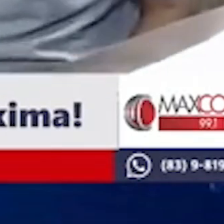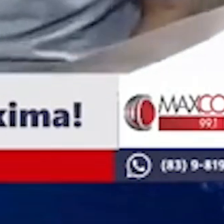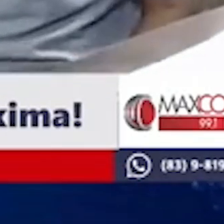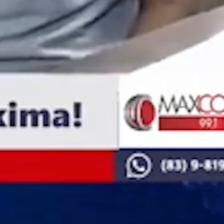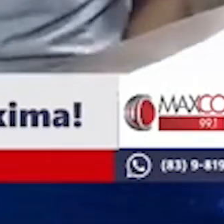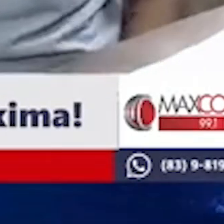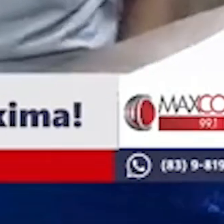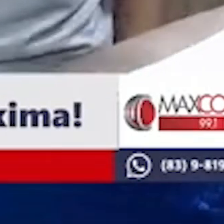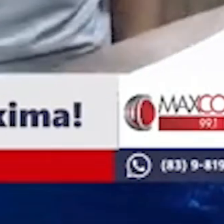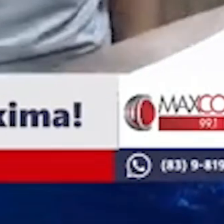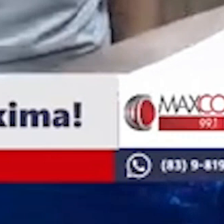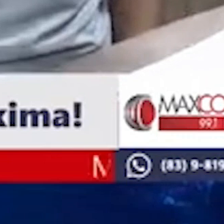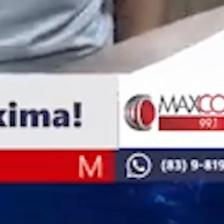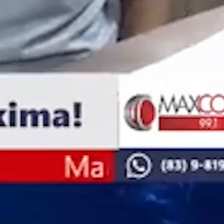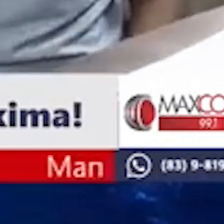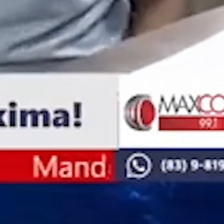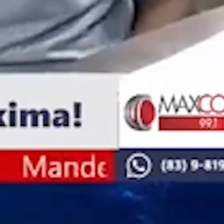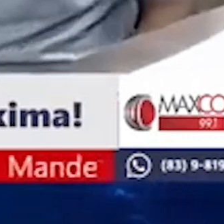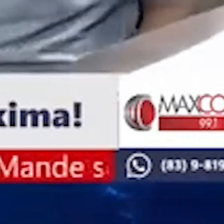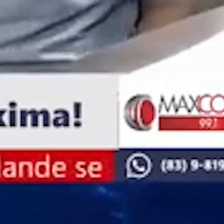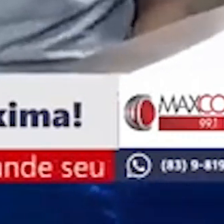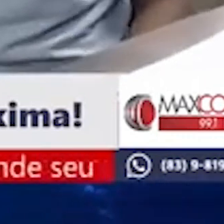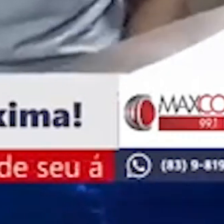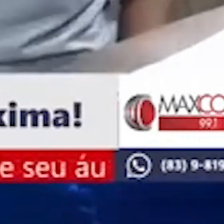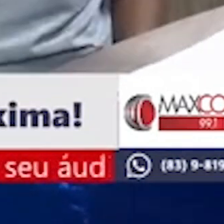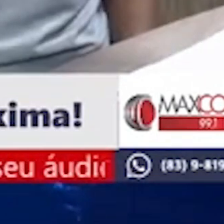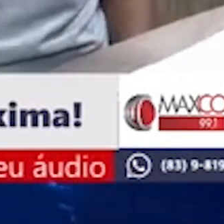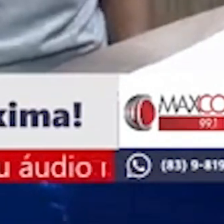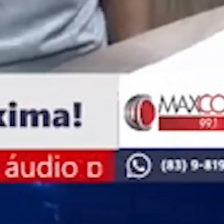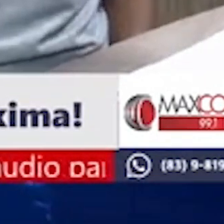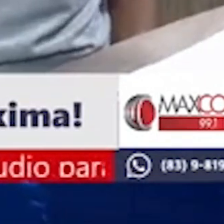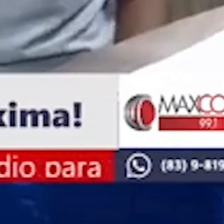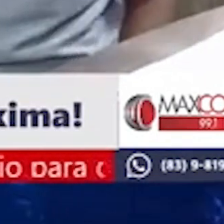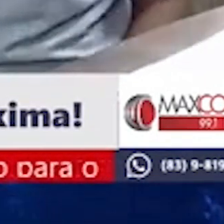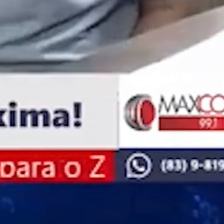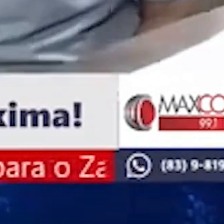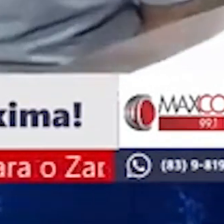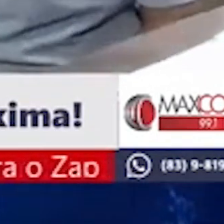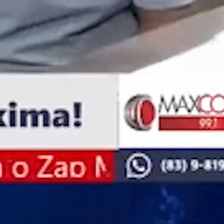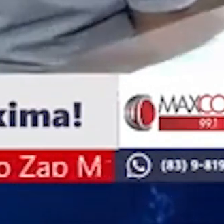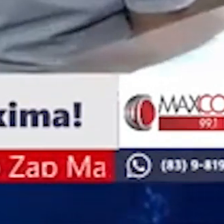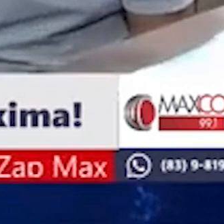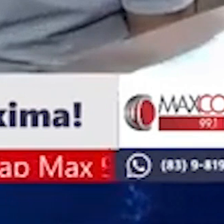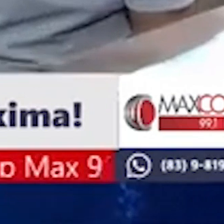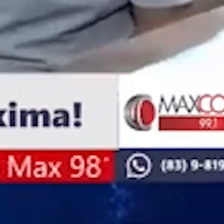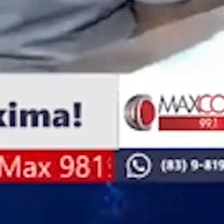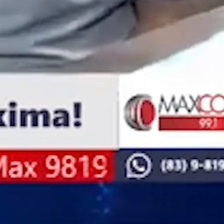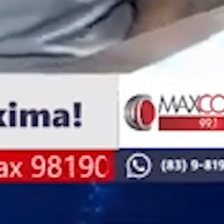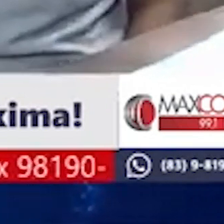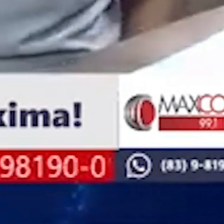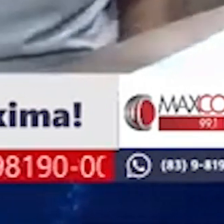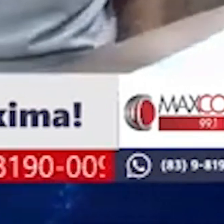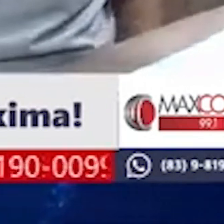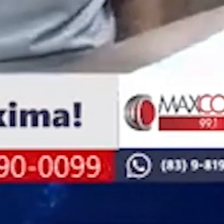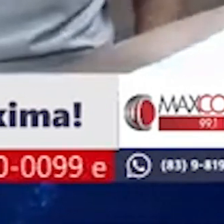certo eu vou mostrar vou mostrar o que ele fez com a administração da Câmara